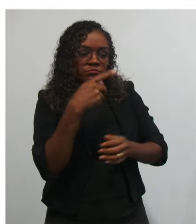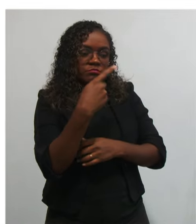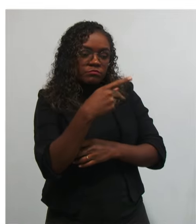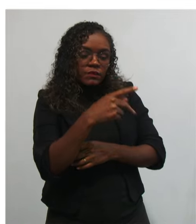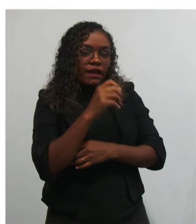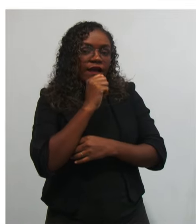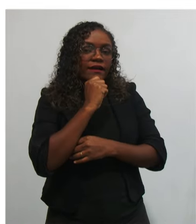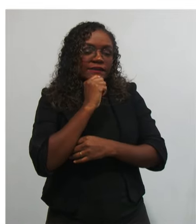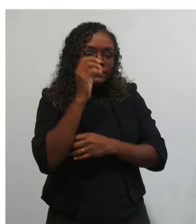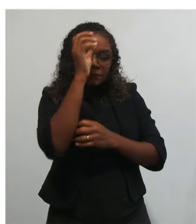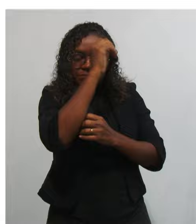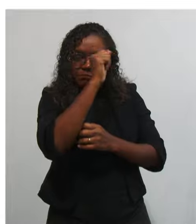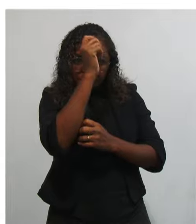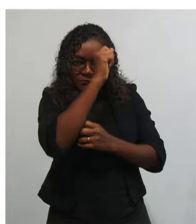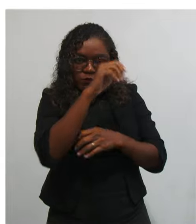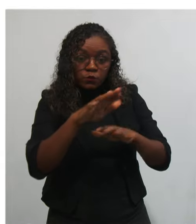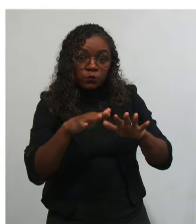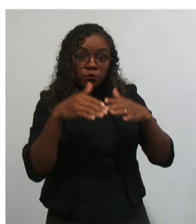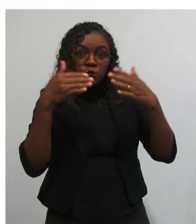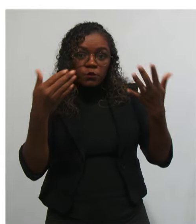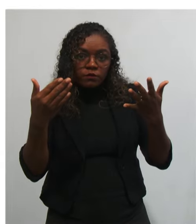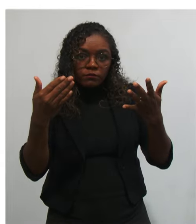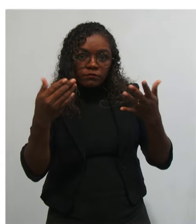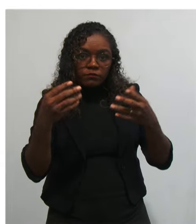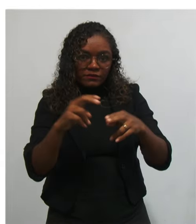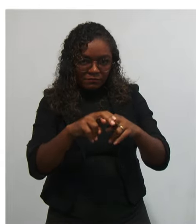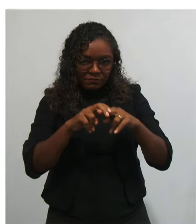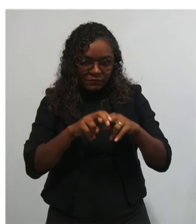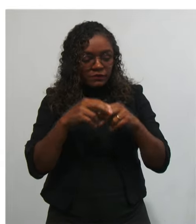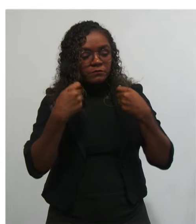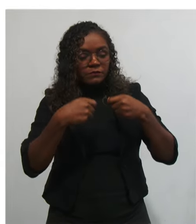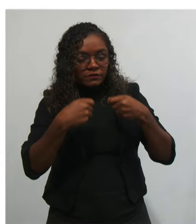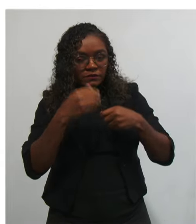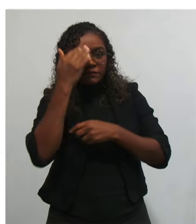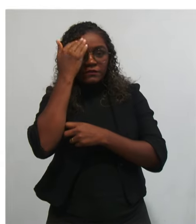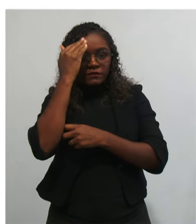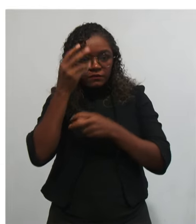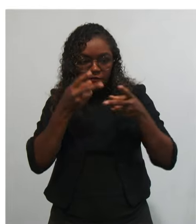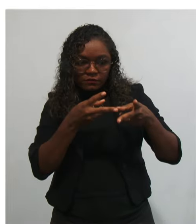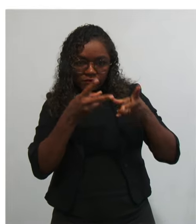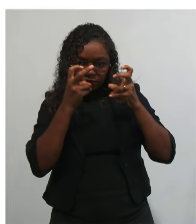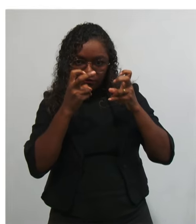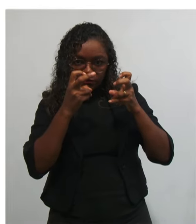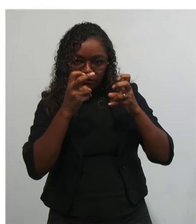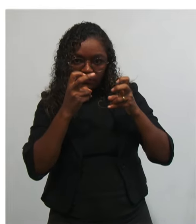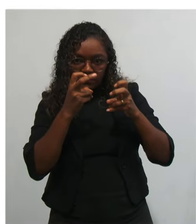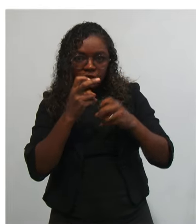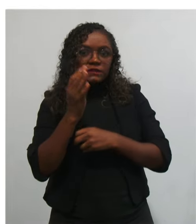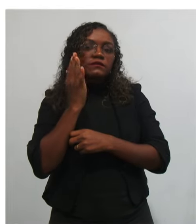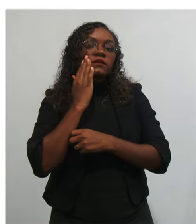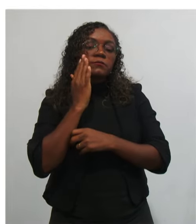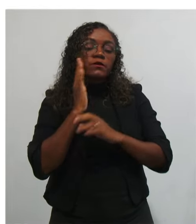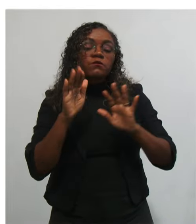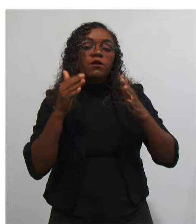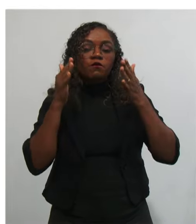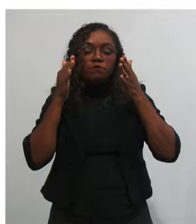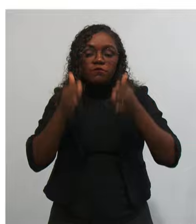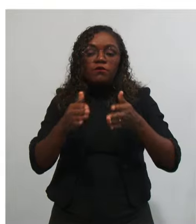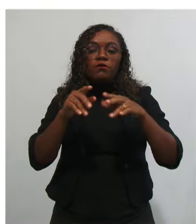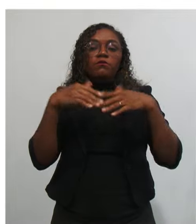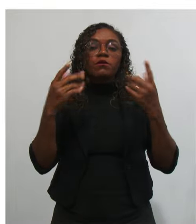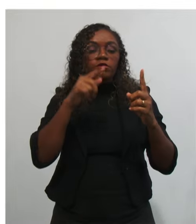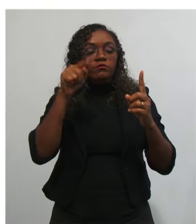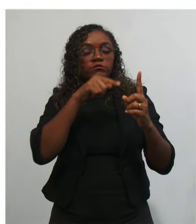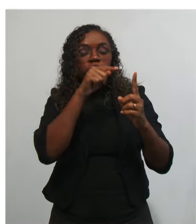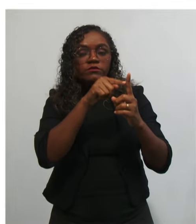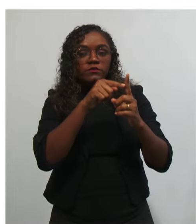aprendido então perceba que eh o foco da avaliação não é simplesmente saber o que o aluno sabe mas saber o que